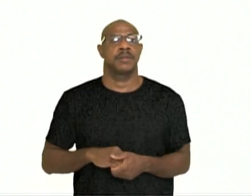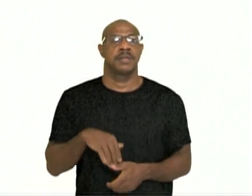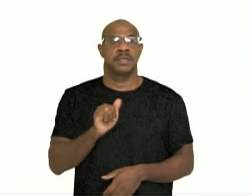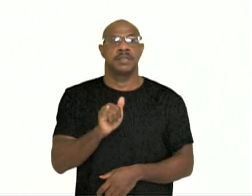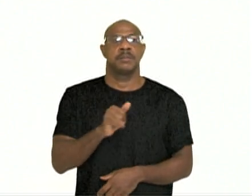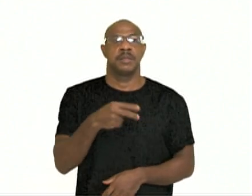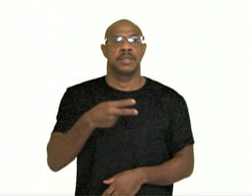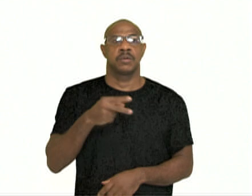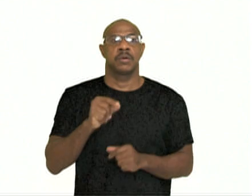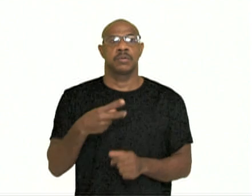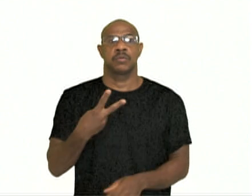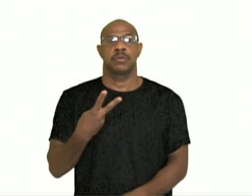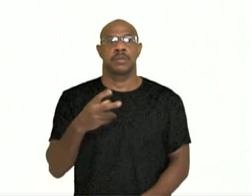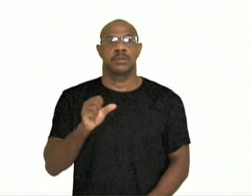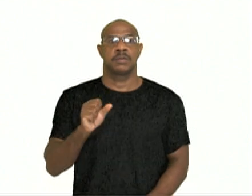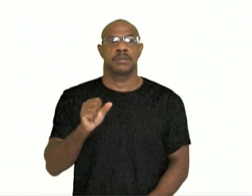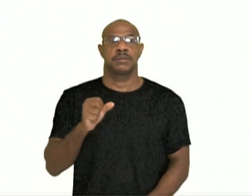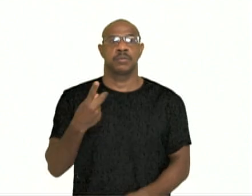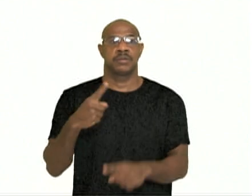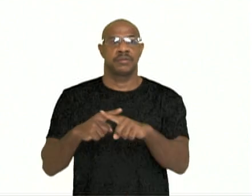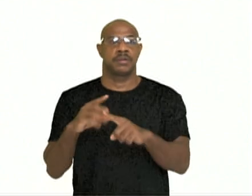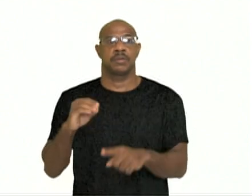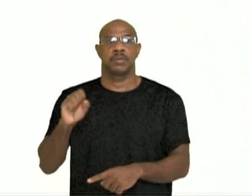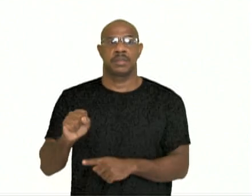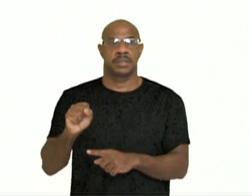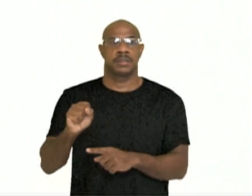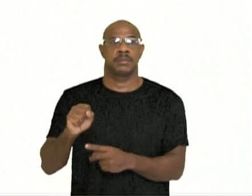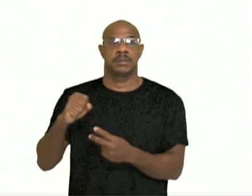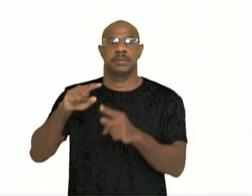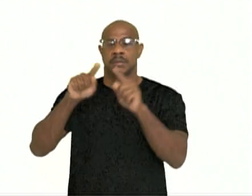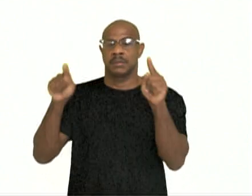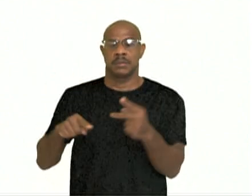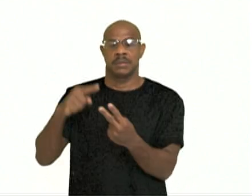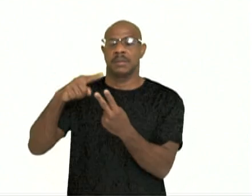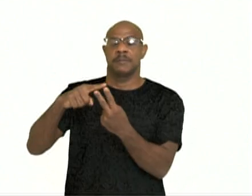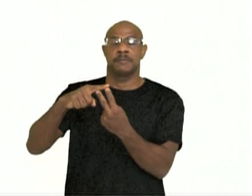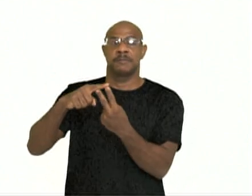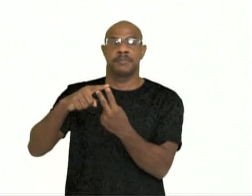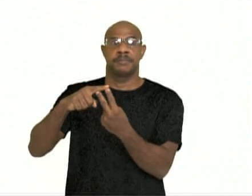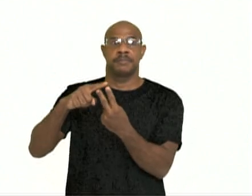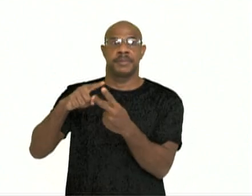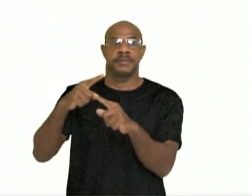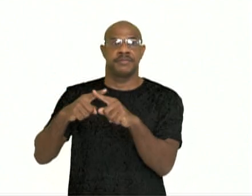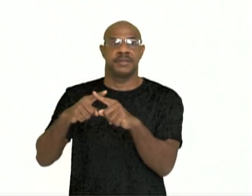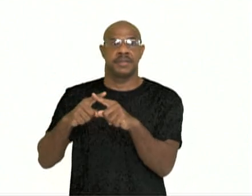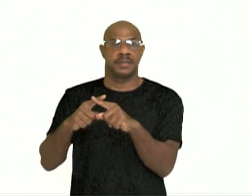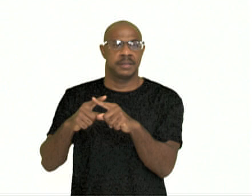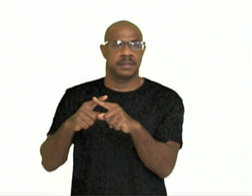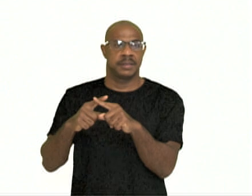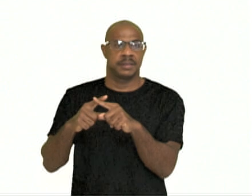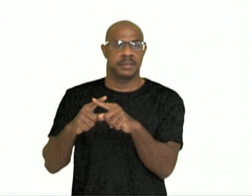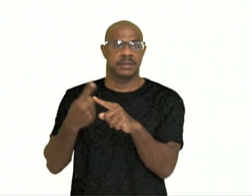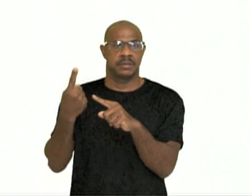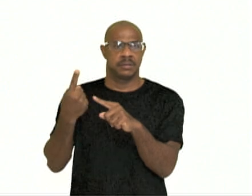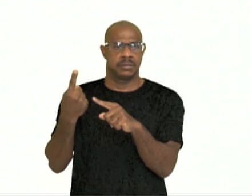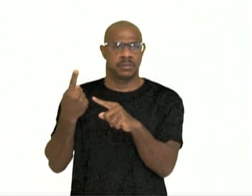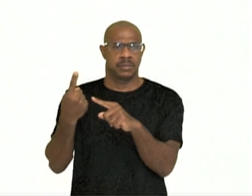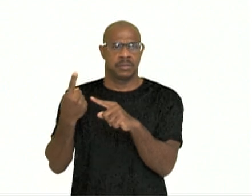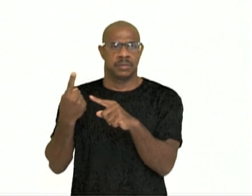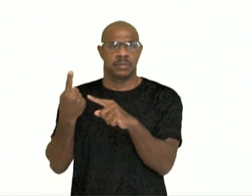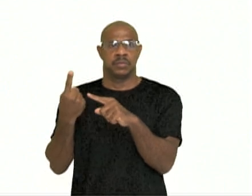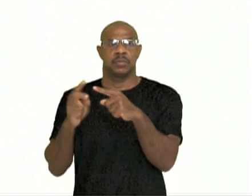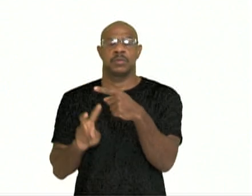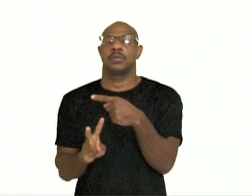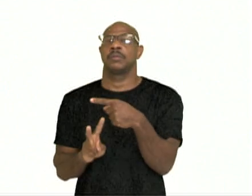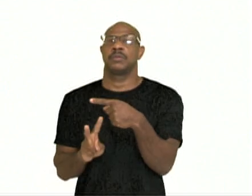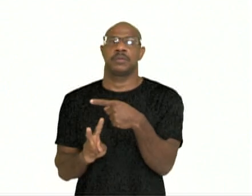y igual a 2 vezes cosseno π vezes. Lembrando que 0,5 eu posso representar como uma fração, 1 sobre 2,